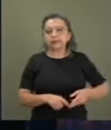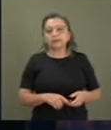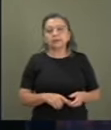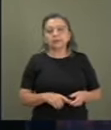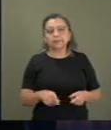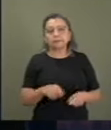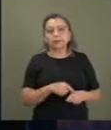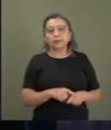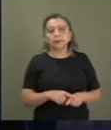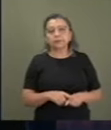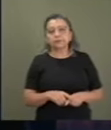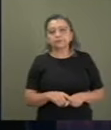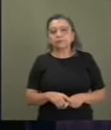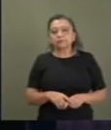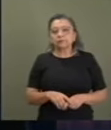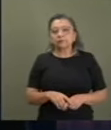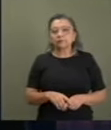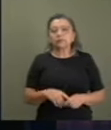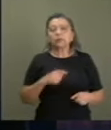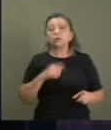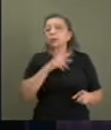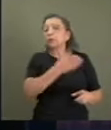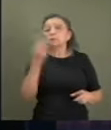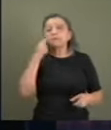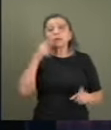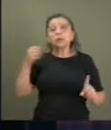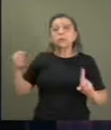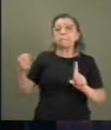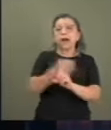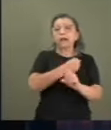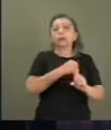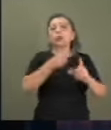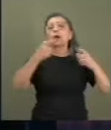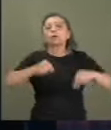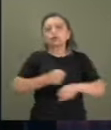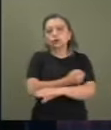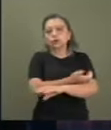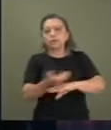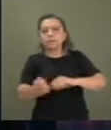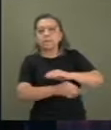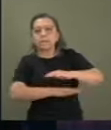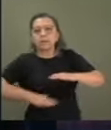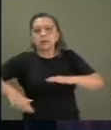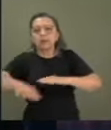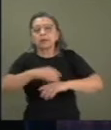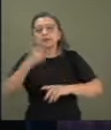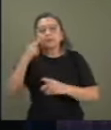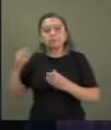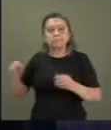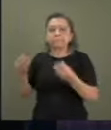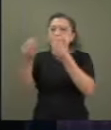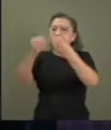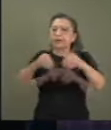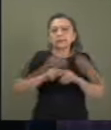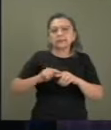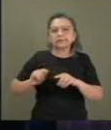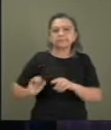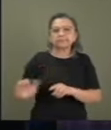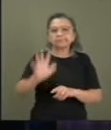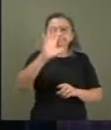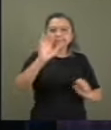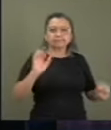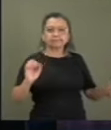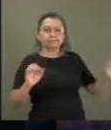sustentabilidade. Todos estamos vendo o impacto no meio ambiente, trazendo danos e mortes no mundo todo.